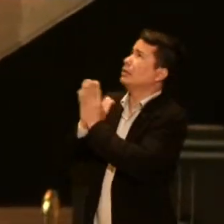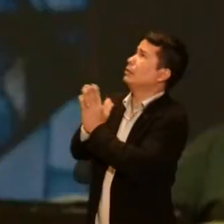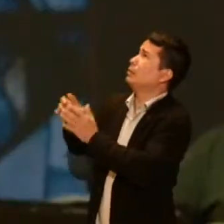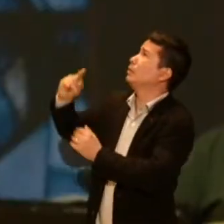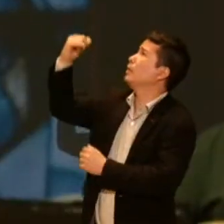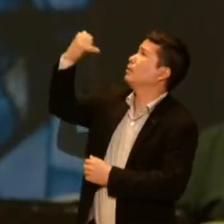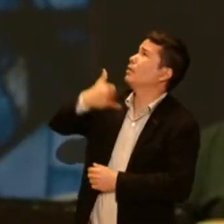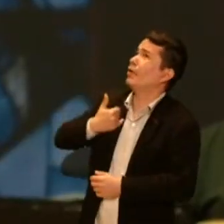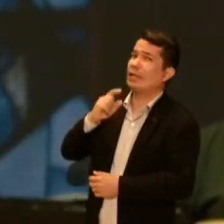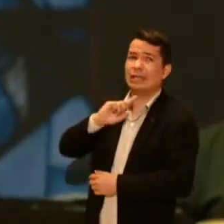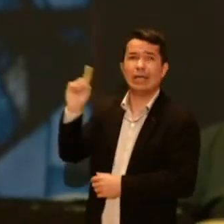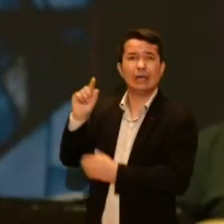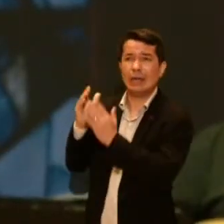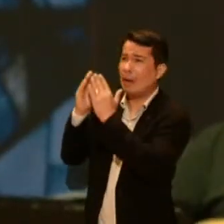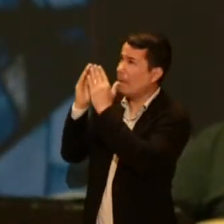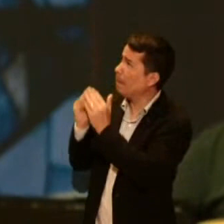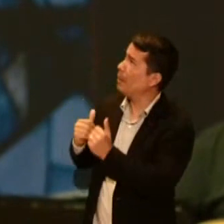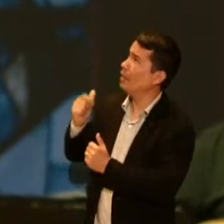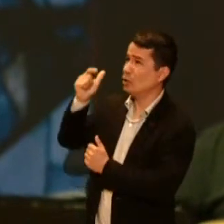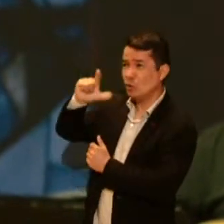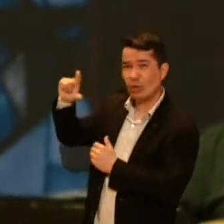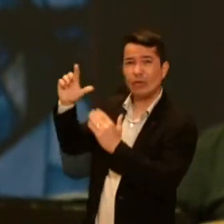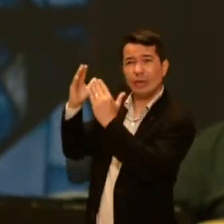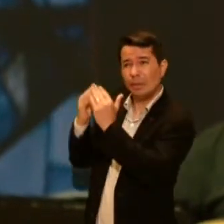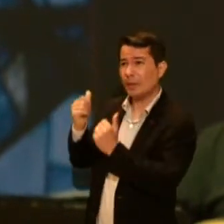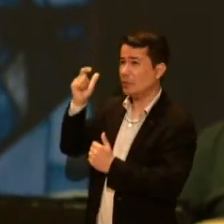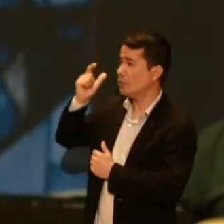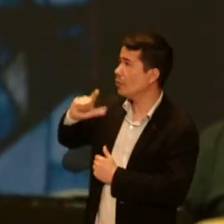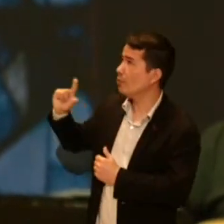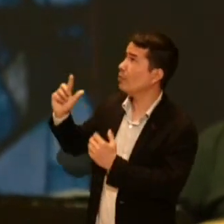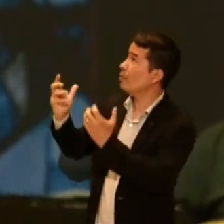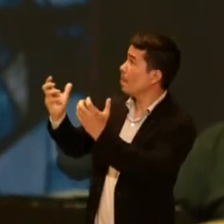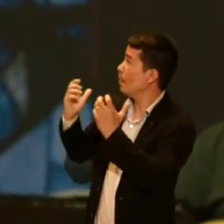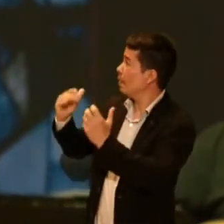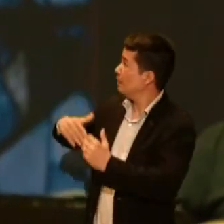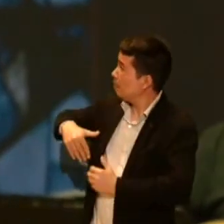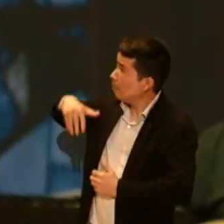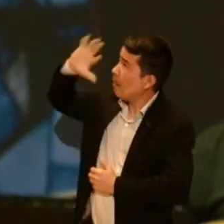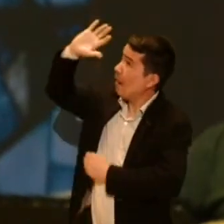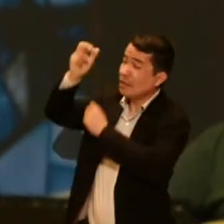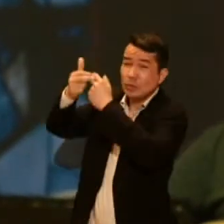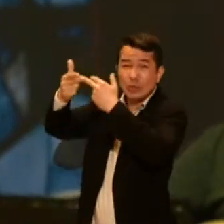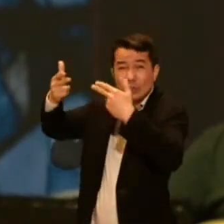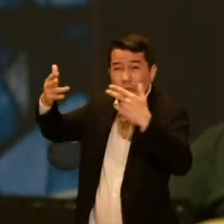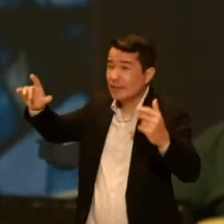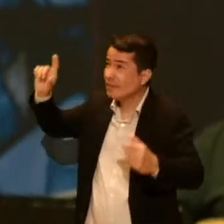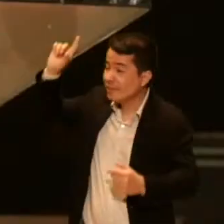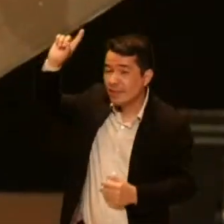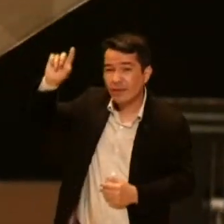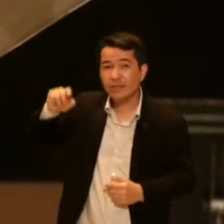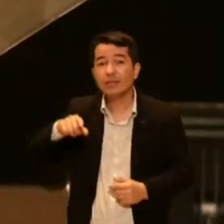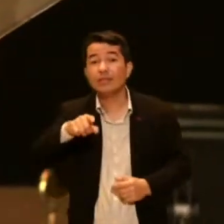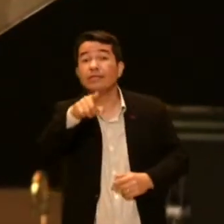não, então eu vou continuar pedindo. Eu quero mais. E você?